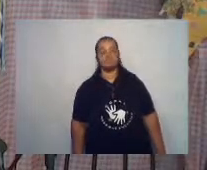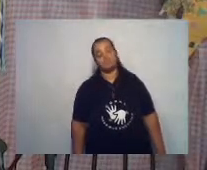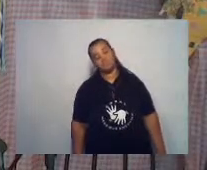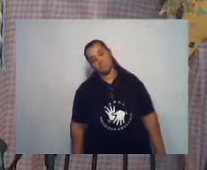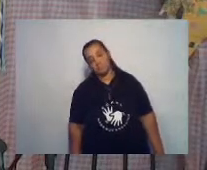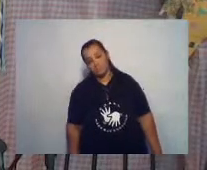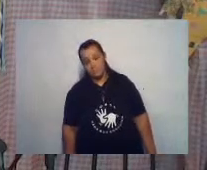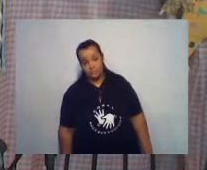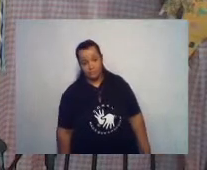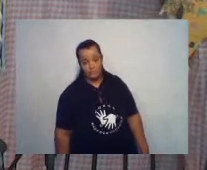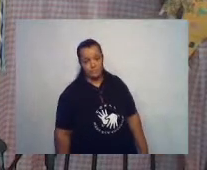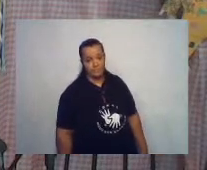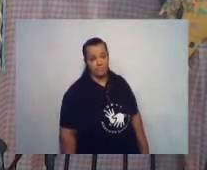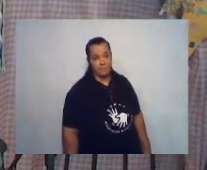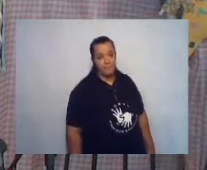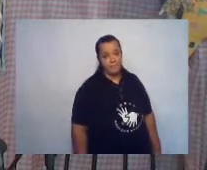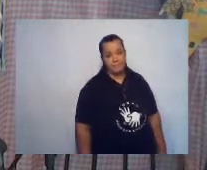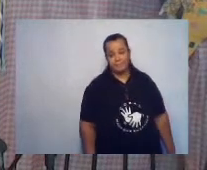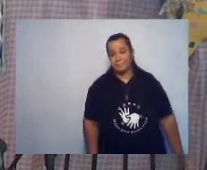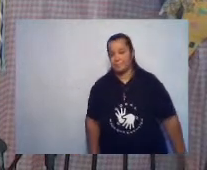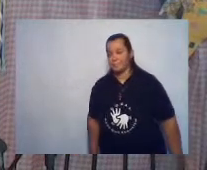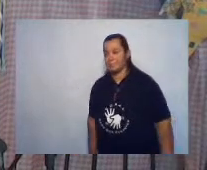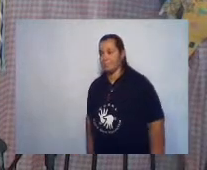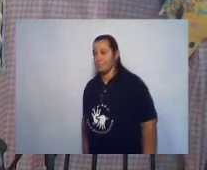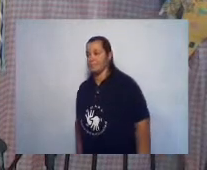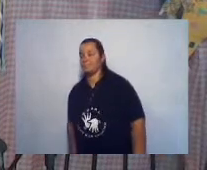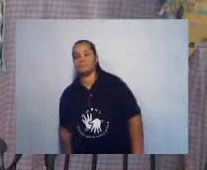uns Sinônimos.